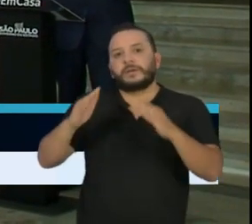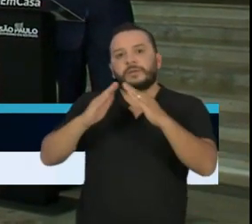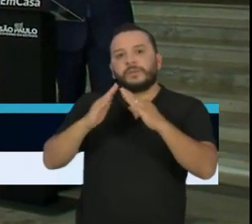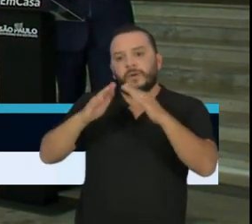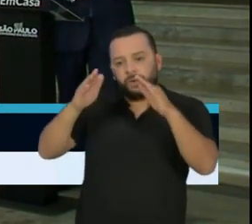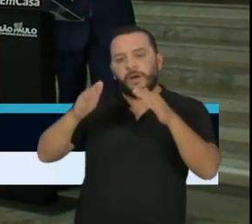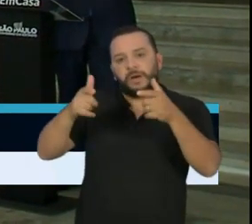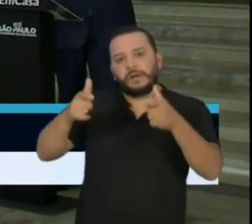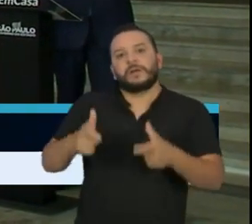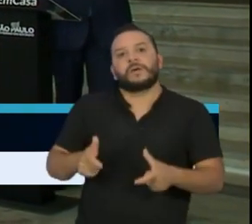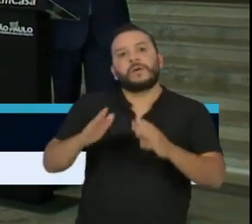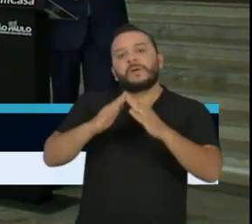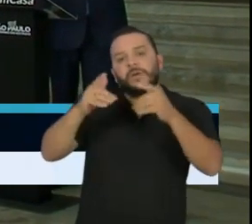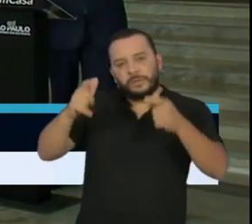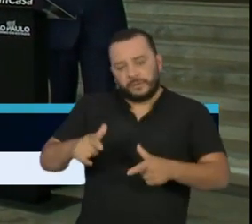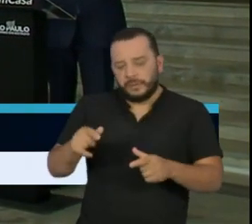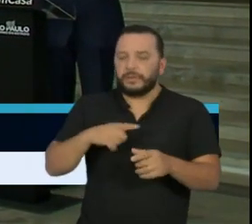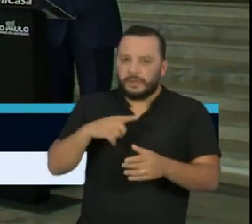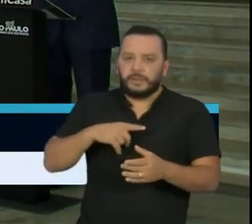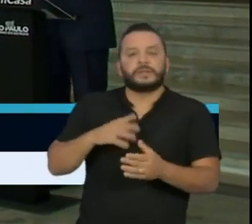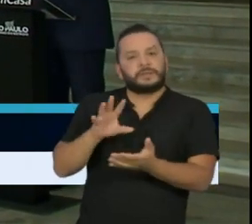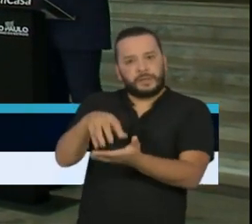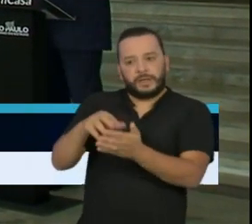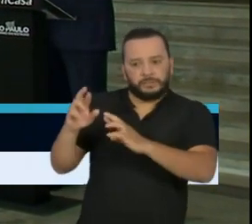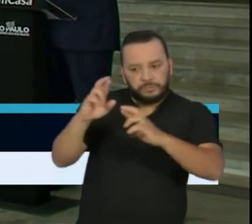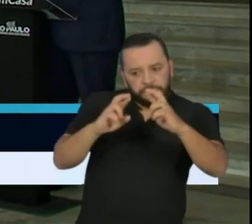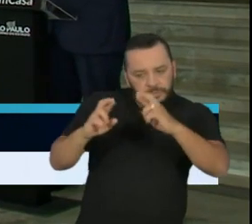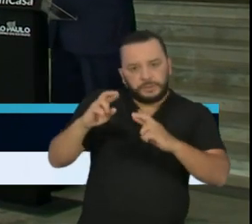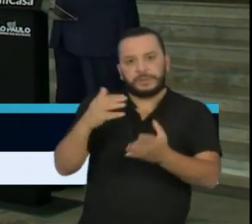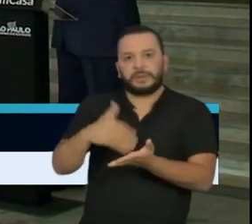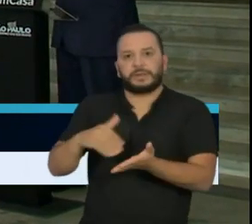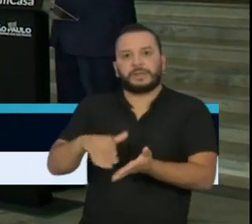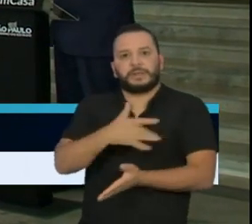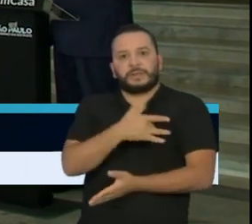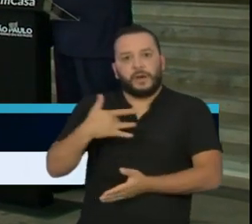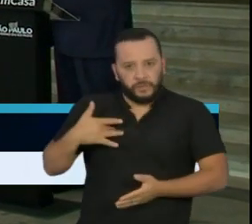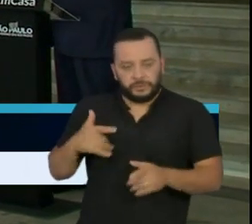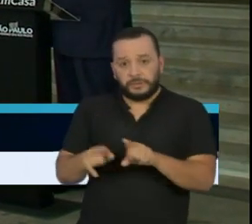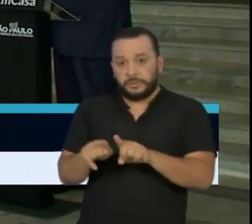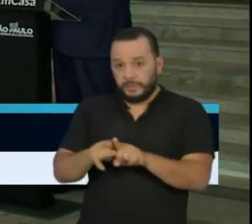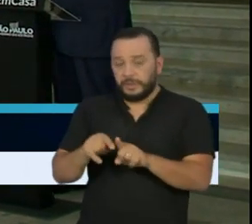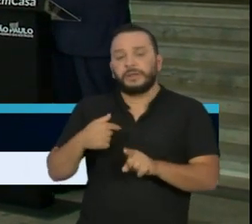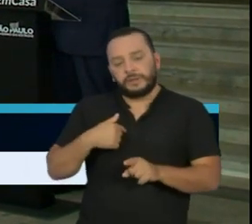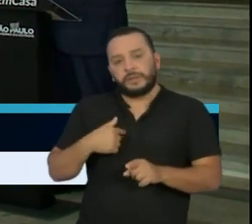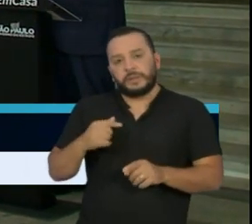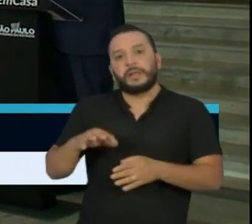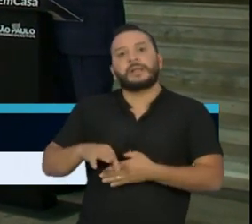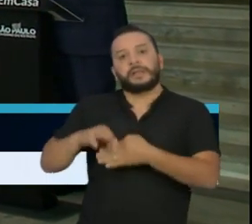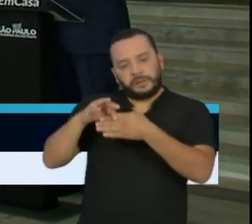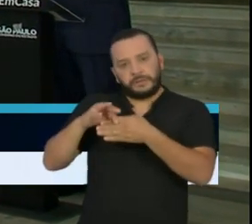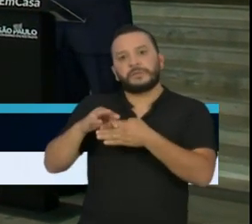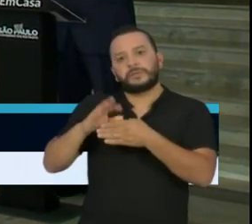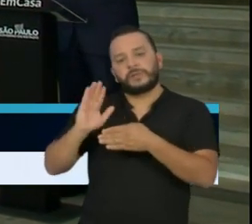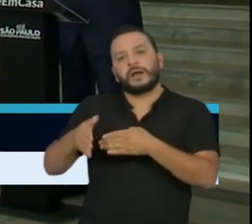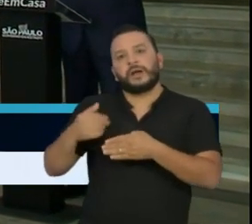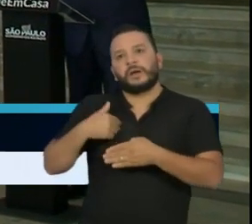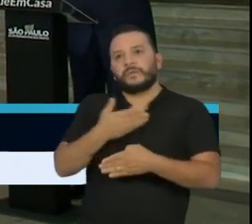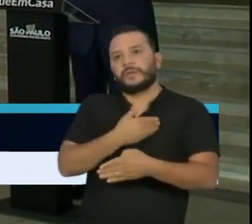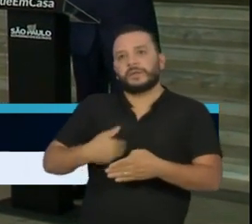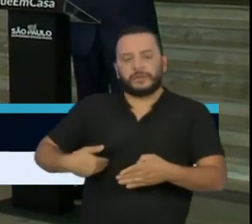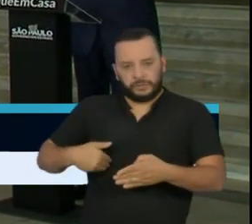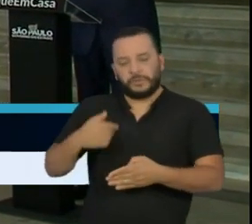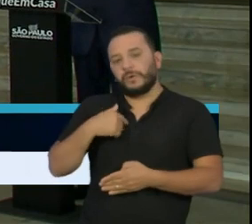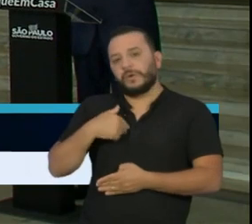de Contingência, a Secretaria de Saúde, o Comitê Executivo que está liderado pelo nosso vice-governador Rodrigo Garcia e pelo governador João Dória, que vai